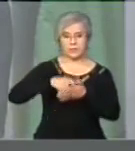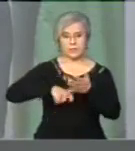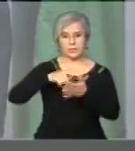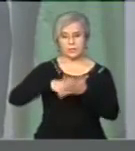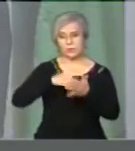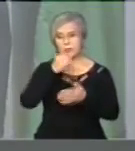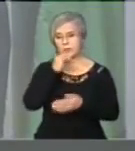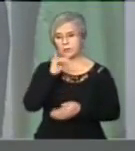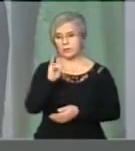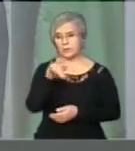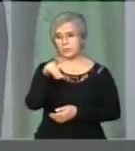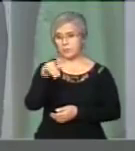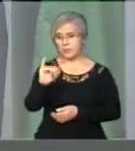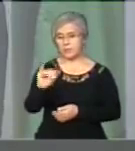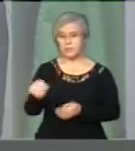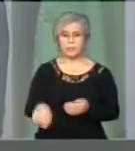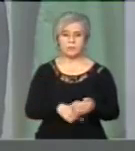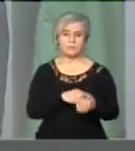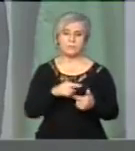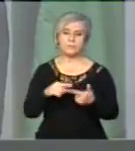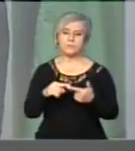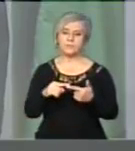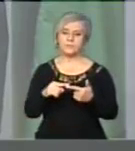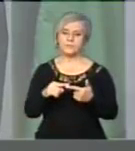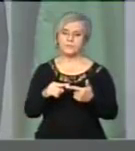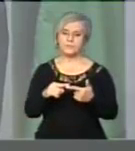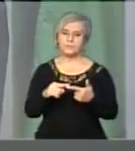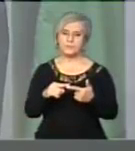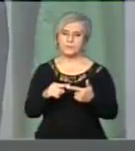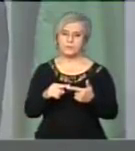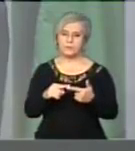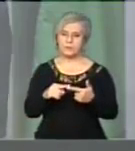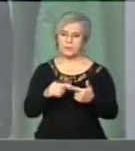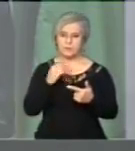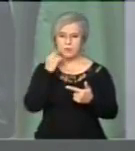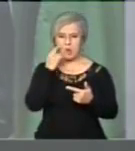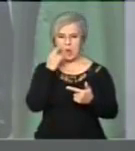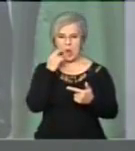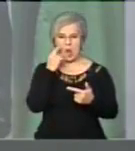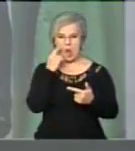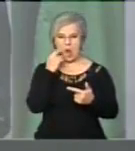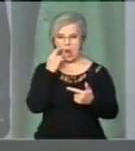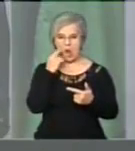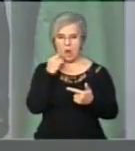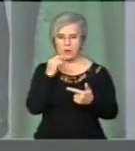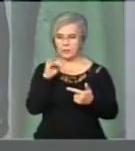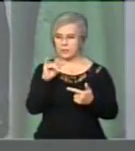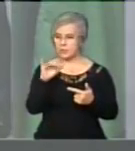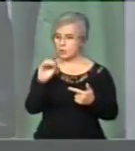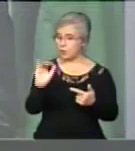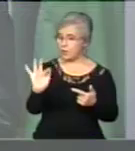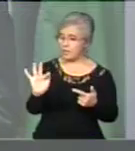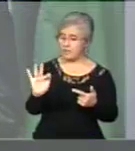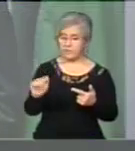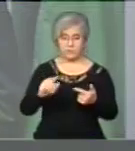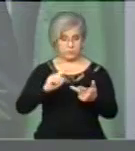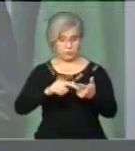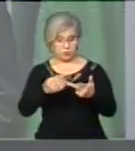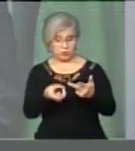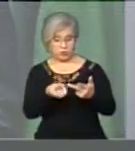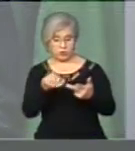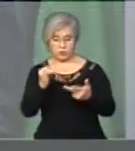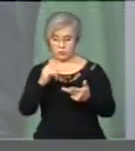como IPI, que são sobre produtos industrializados, sobre operações financeiras, como é o caso do IOF, assim como o imposto